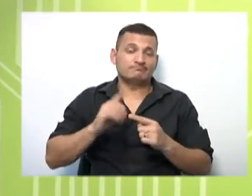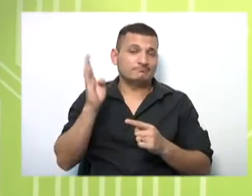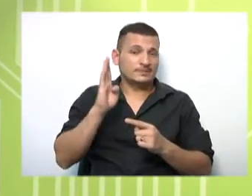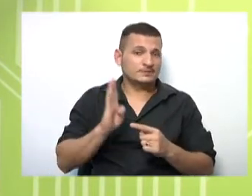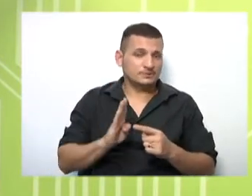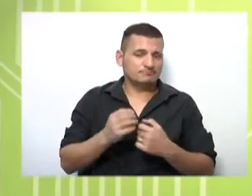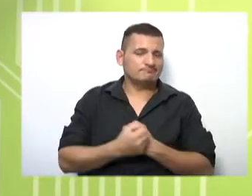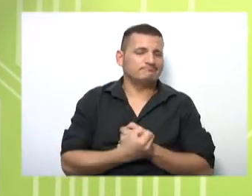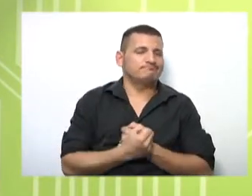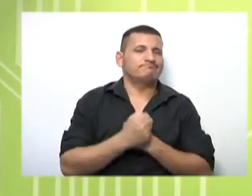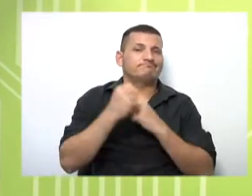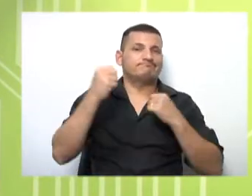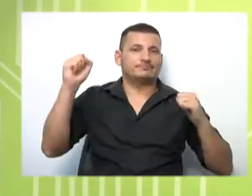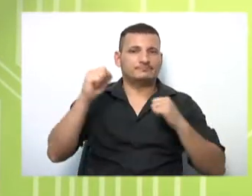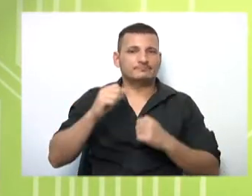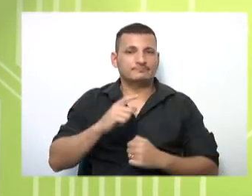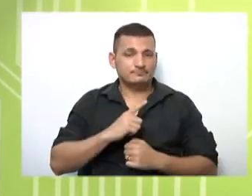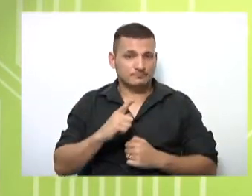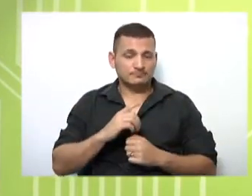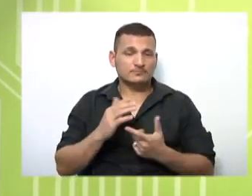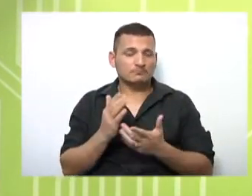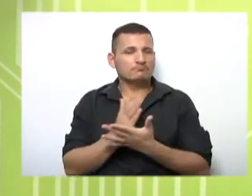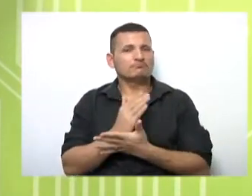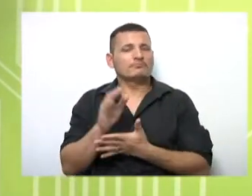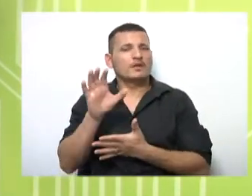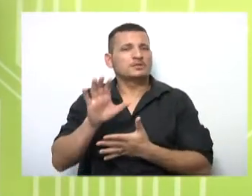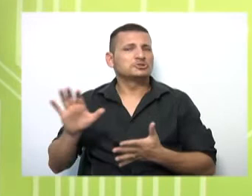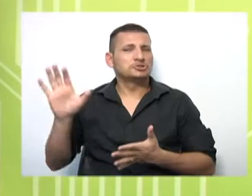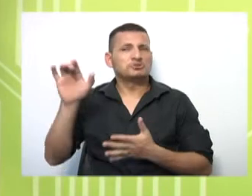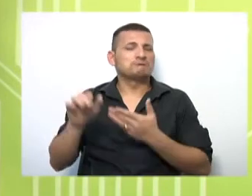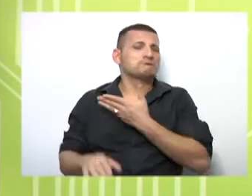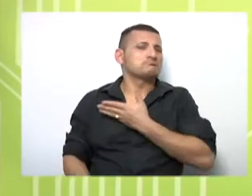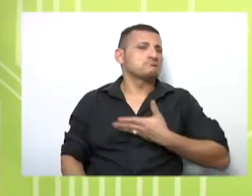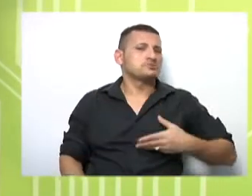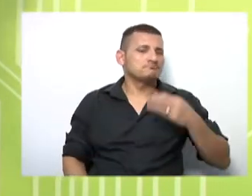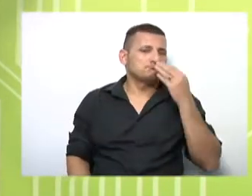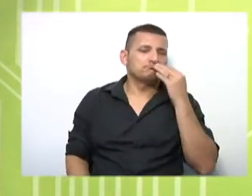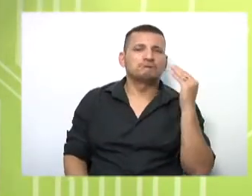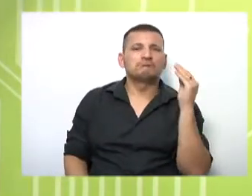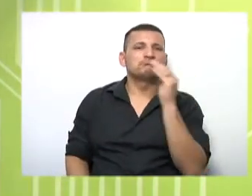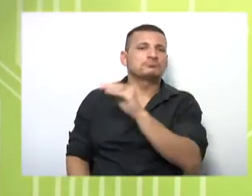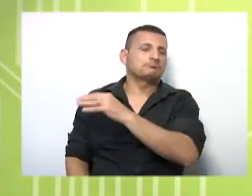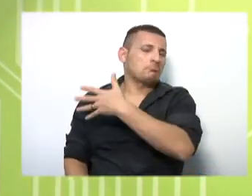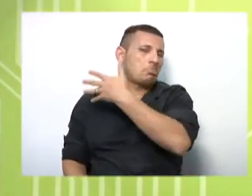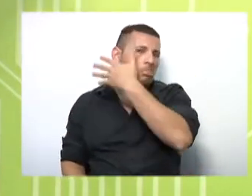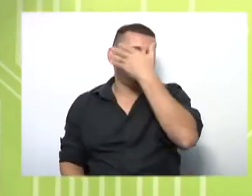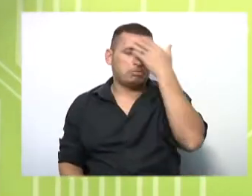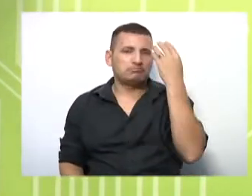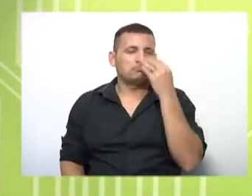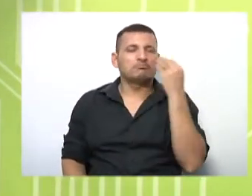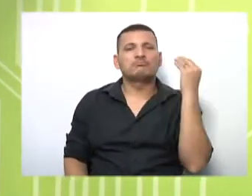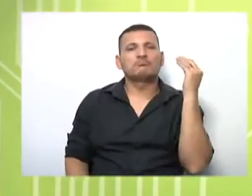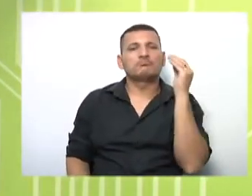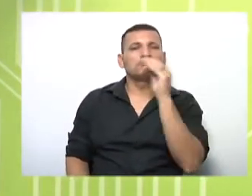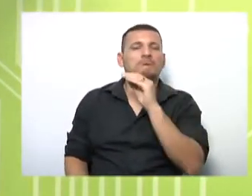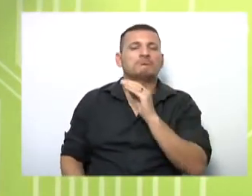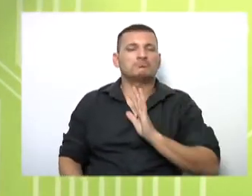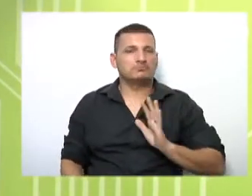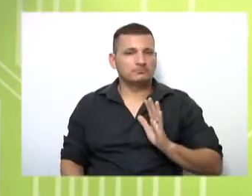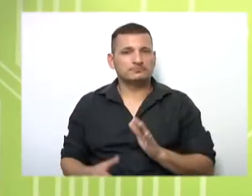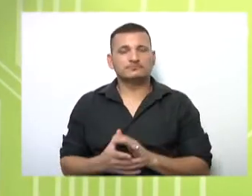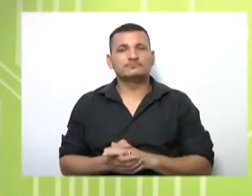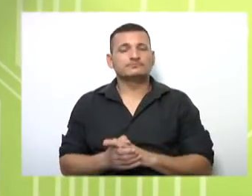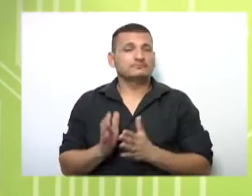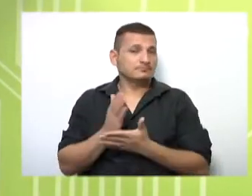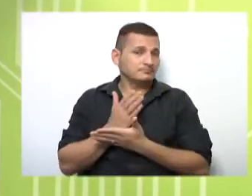é gigantesco, regiões que são esquecidas pelo poder público, que foram esquecidas pelo poder público e